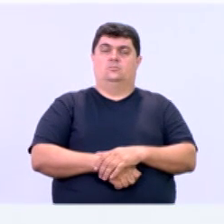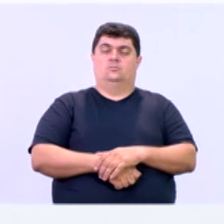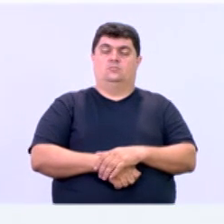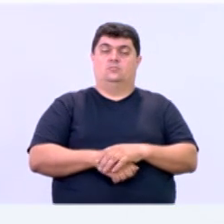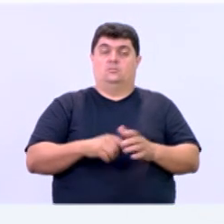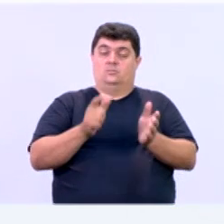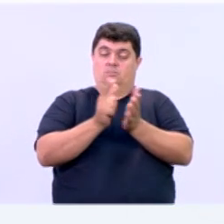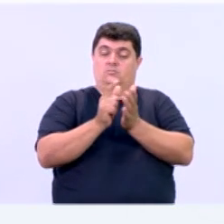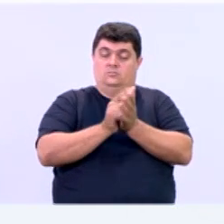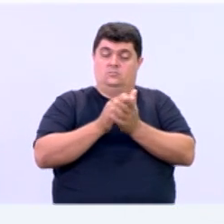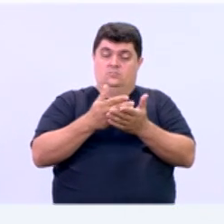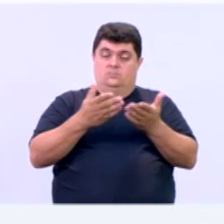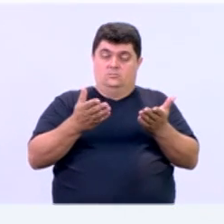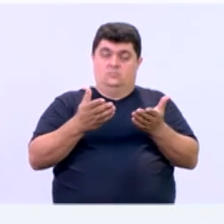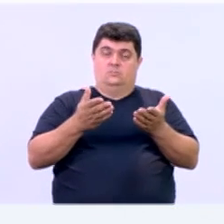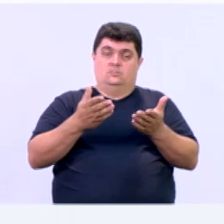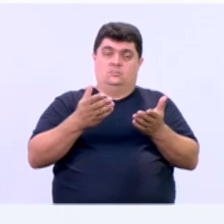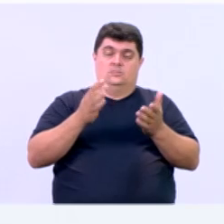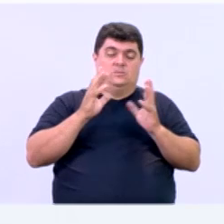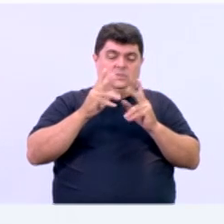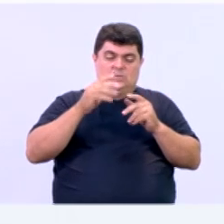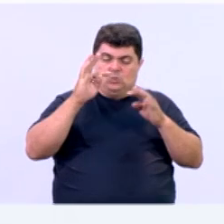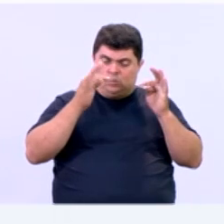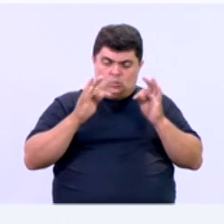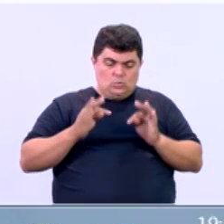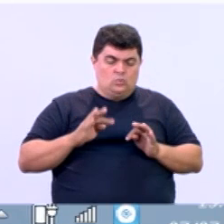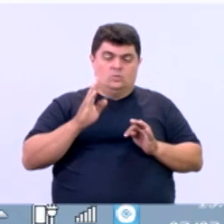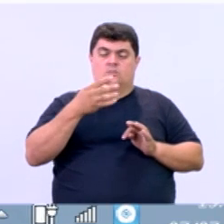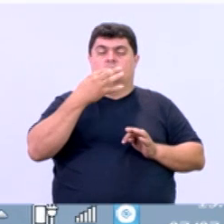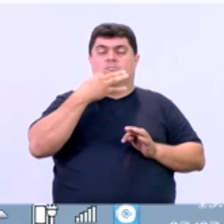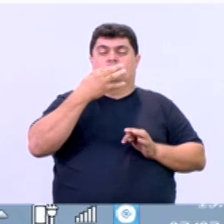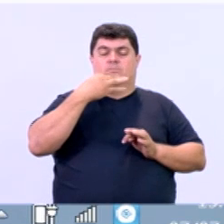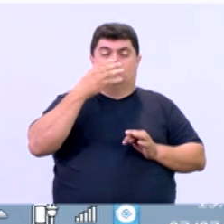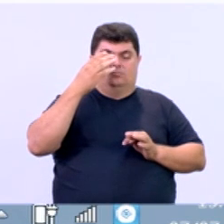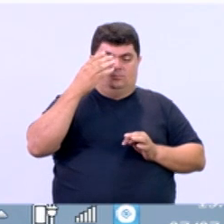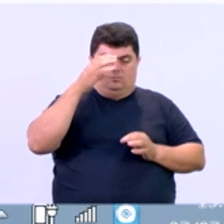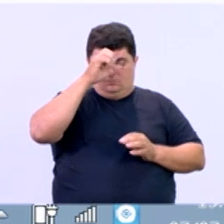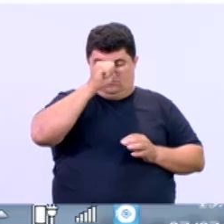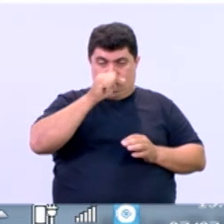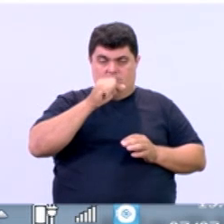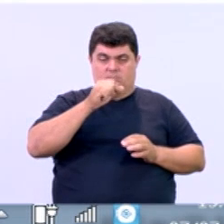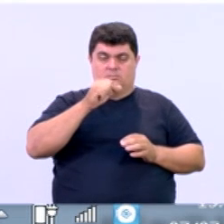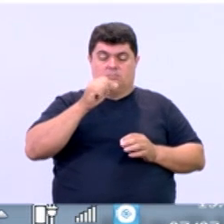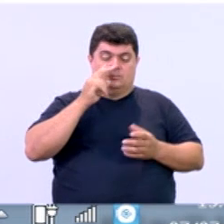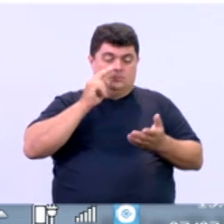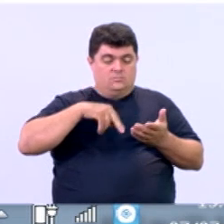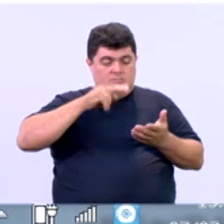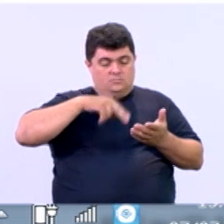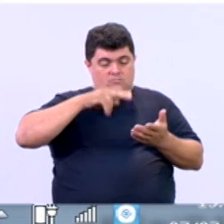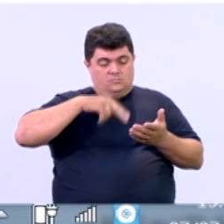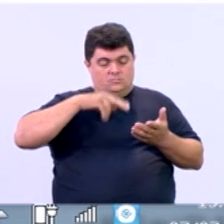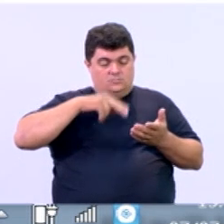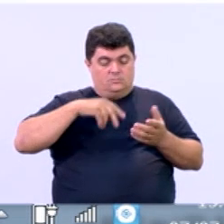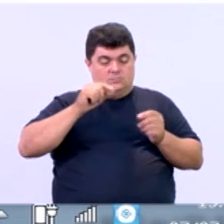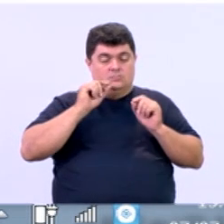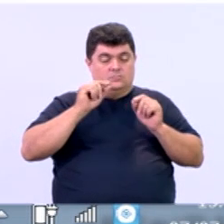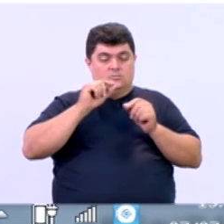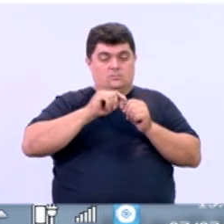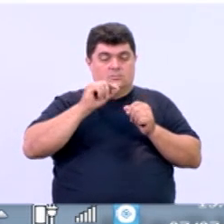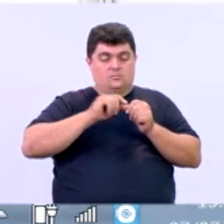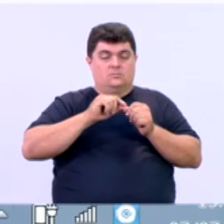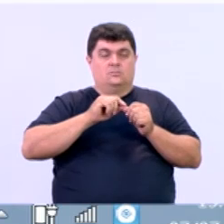folhinha que vocês receberam, com todas essas tecnologias que nós já aprendemos, vão analisar o que está sendo